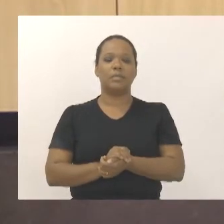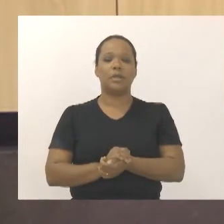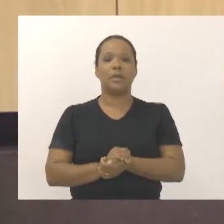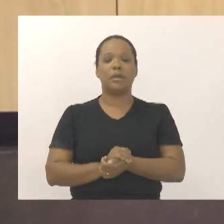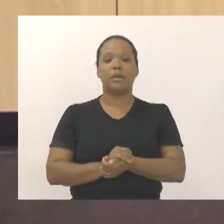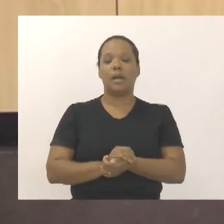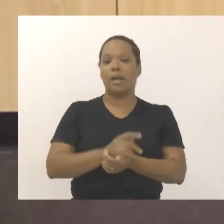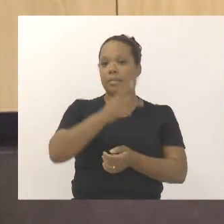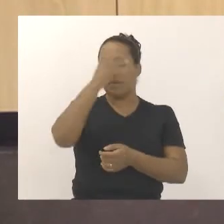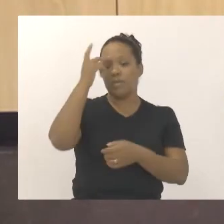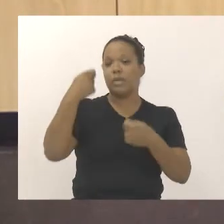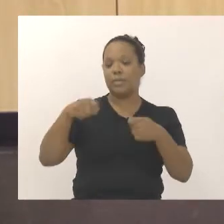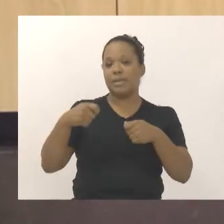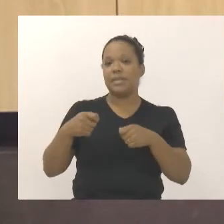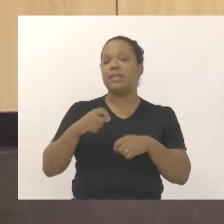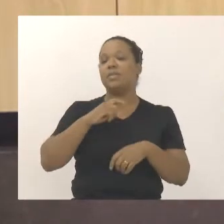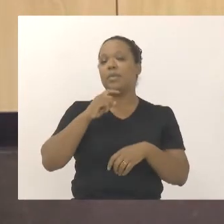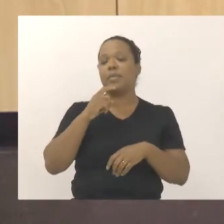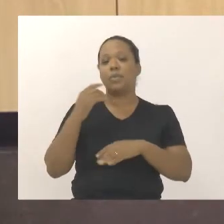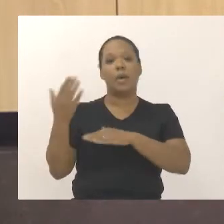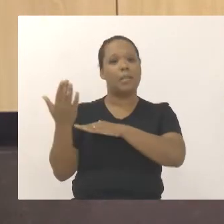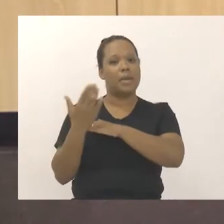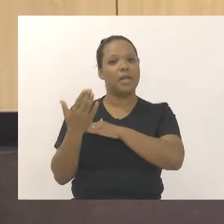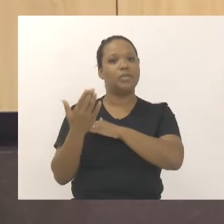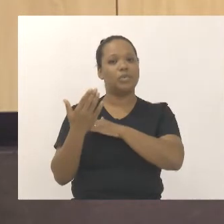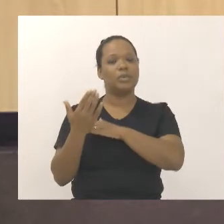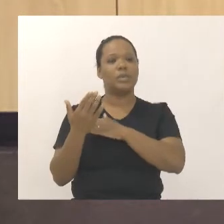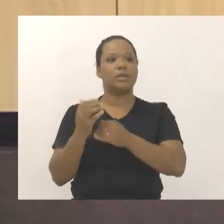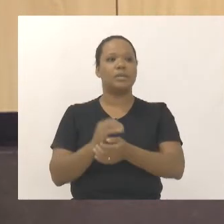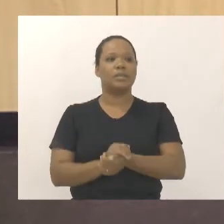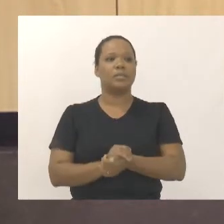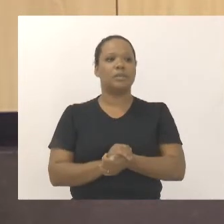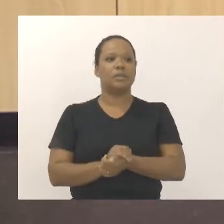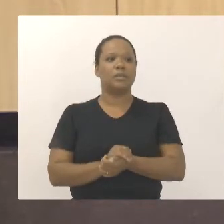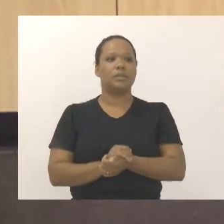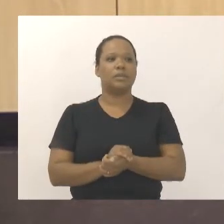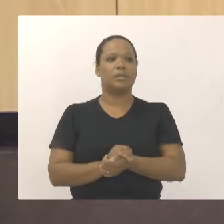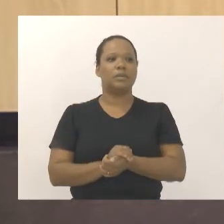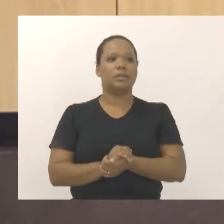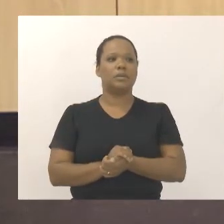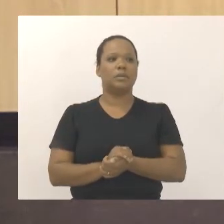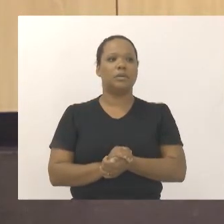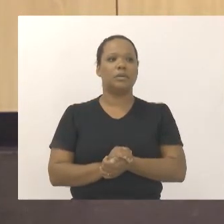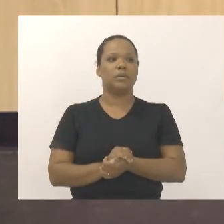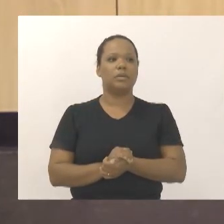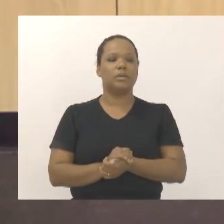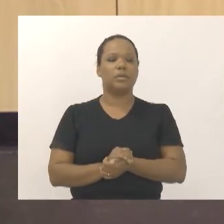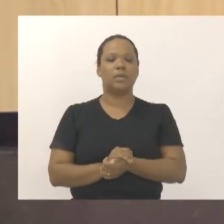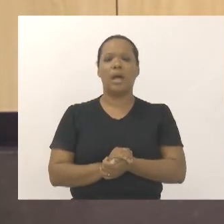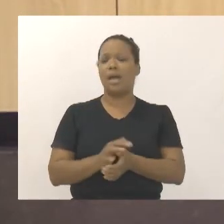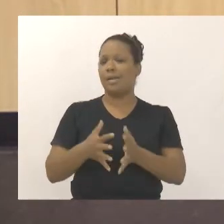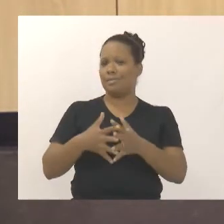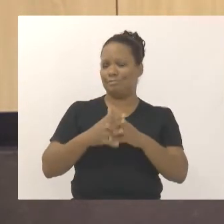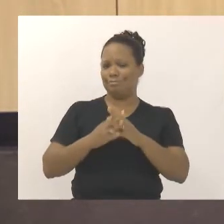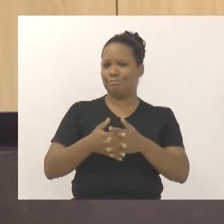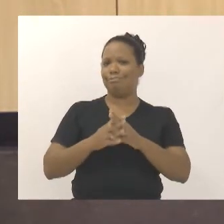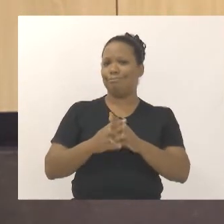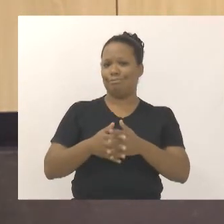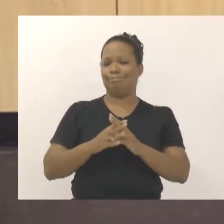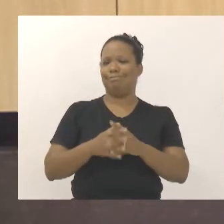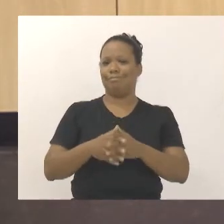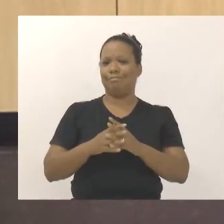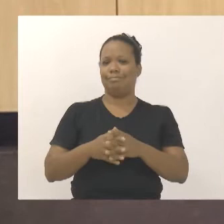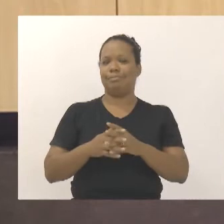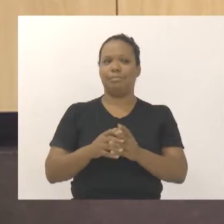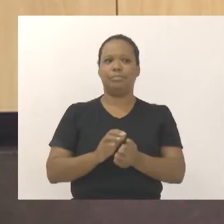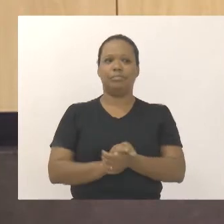precisa de alguém do lado ali para dar um apoio, fica ali numa numa situação muito complicada. A gente fica...